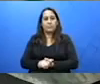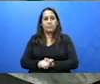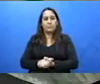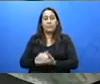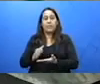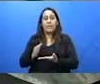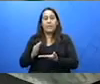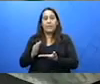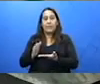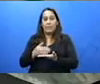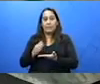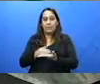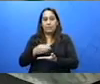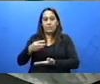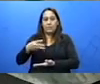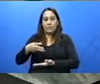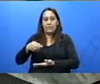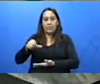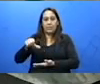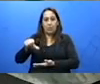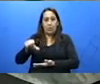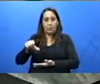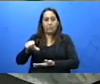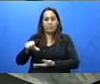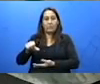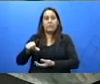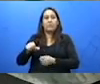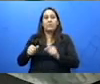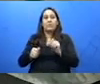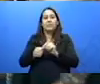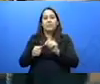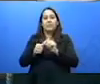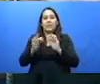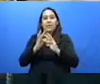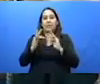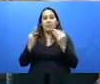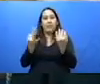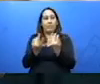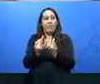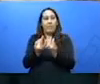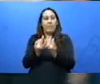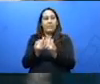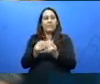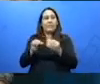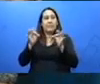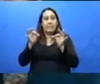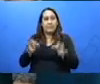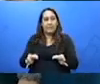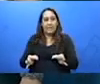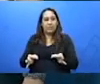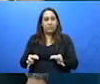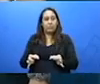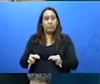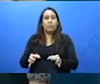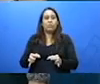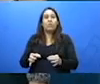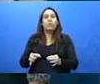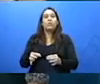A nossa aula lá na página 39, você vai fazer com a sua família, certo? Aqui você